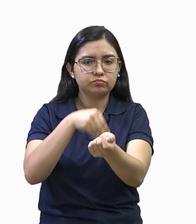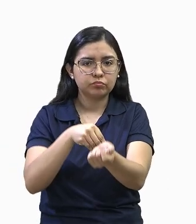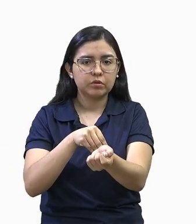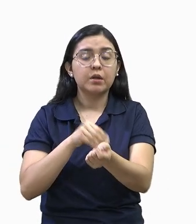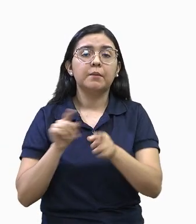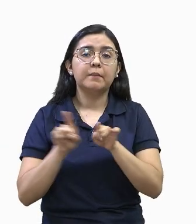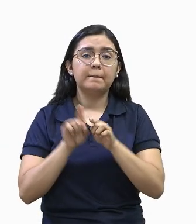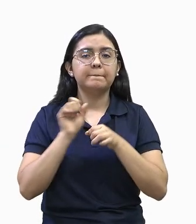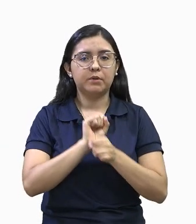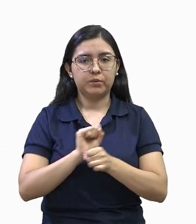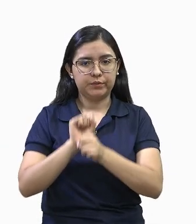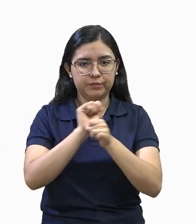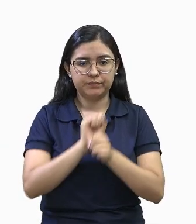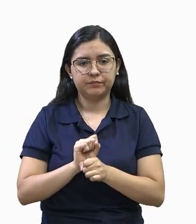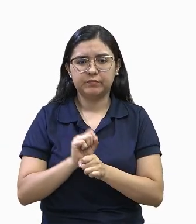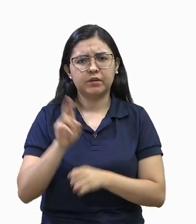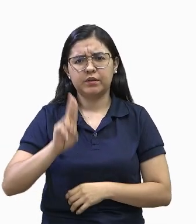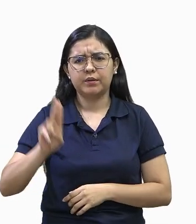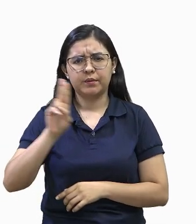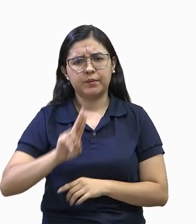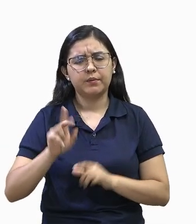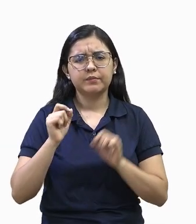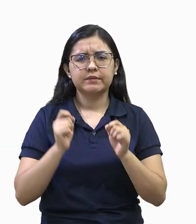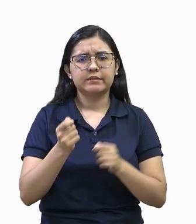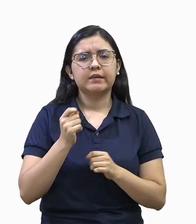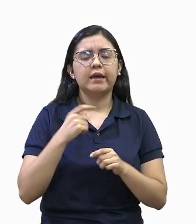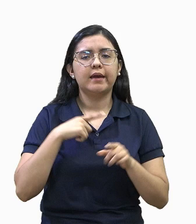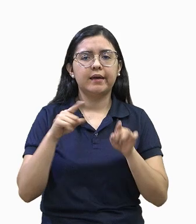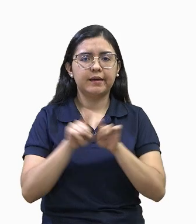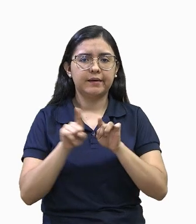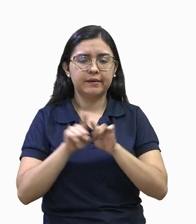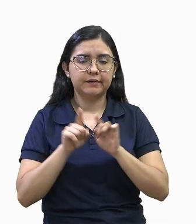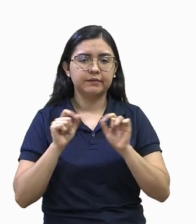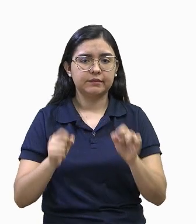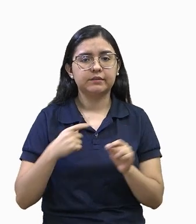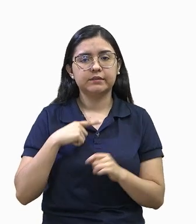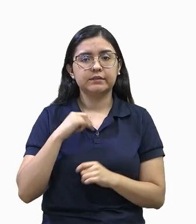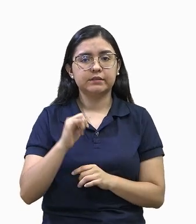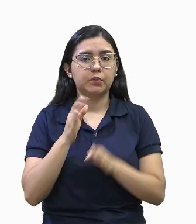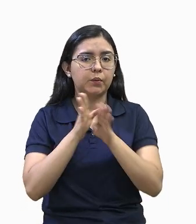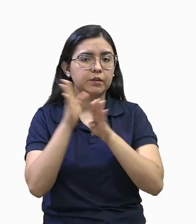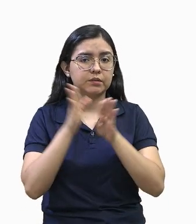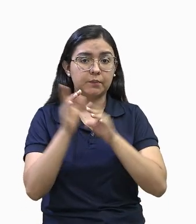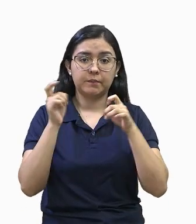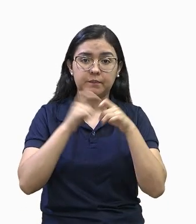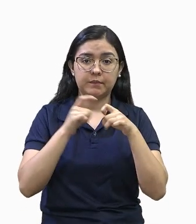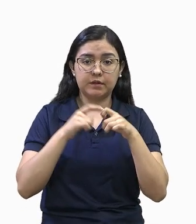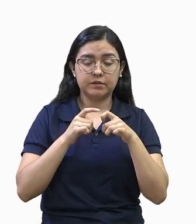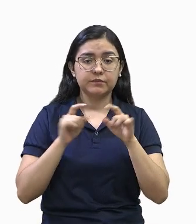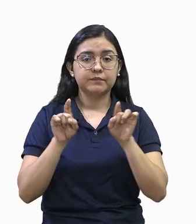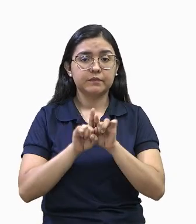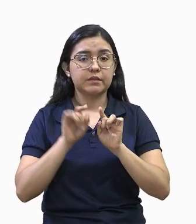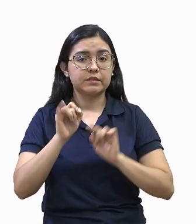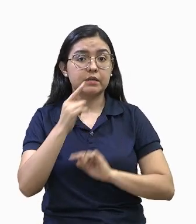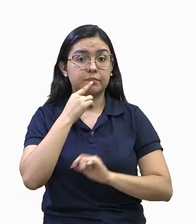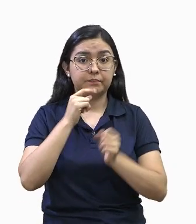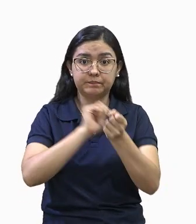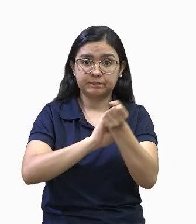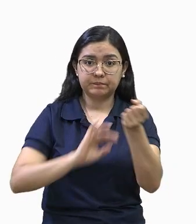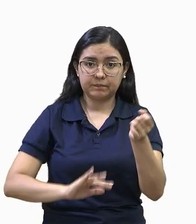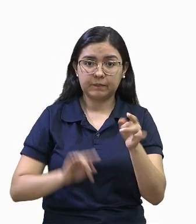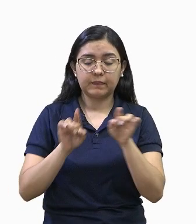protegido. Não aplique medicamentos sem orientação. Ferimentos extensos, com sangramento persistentes ou